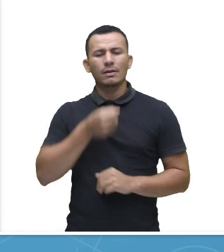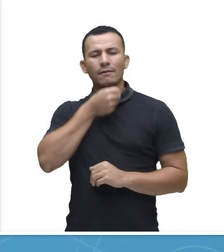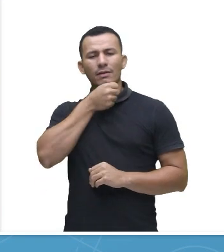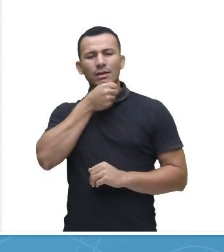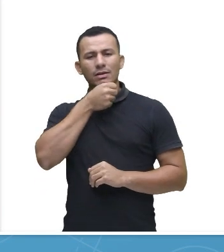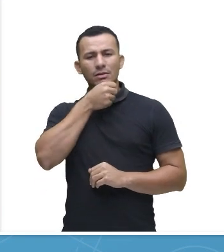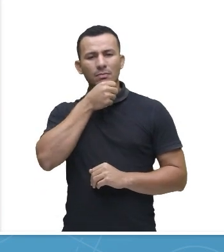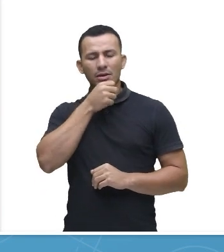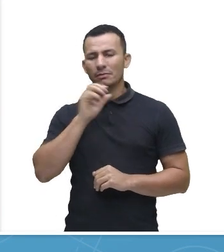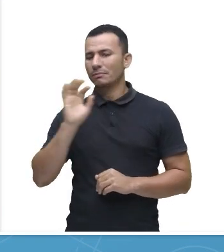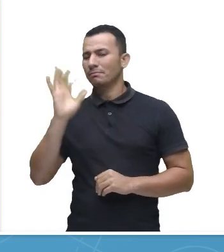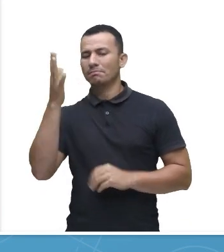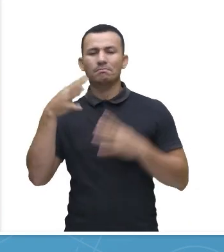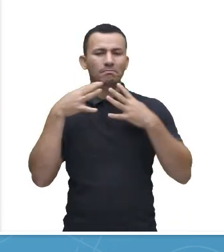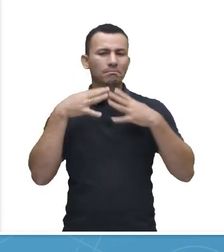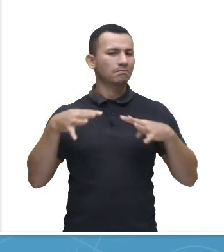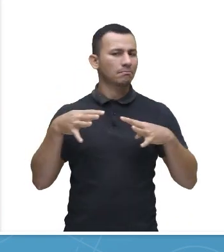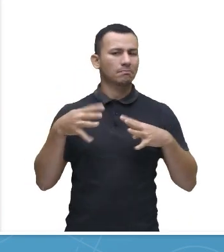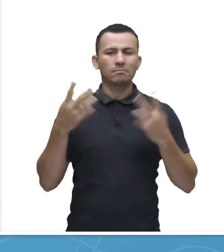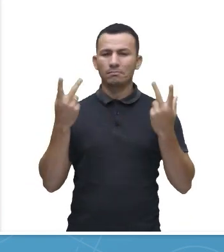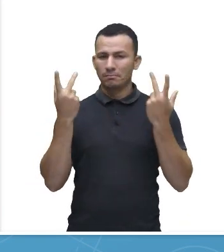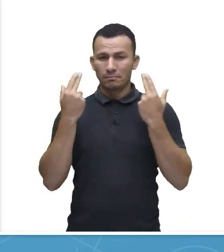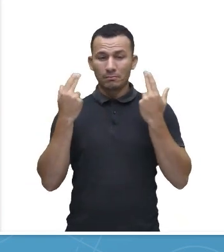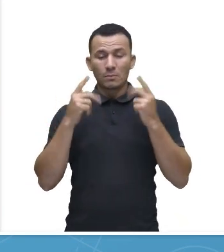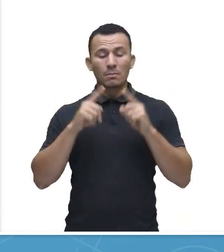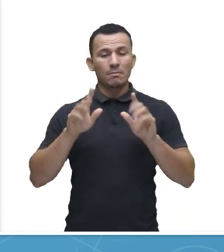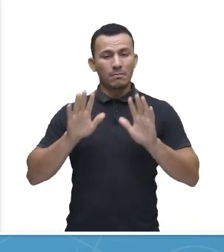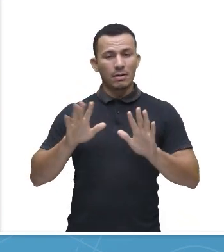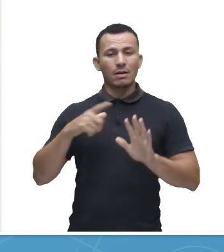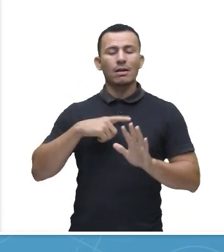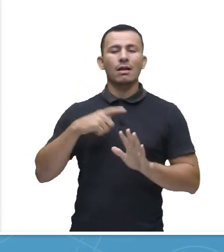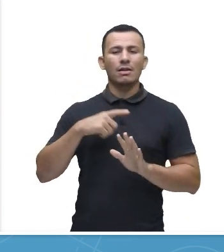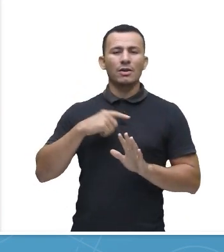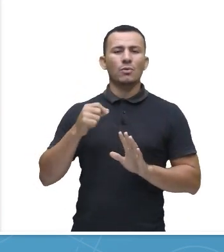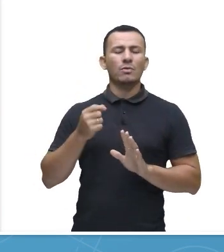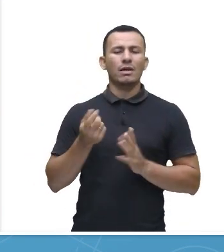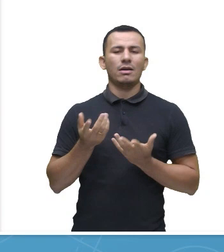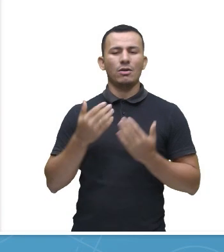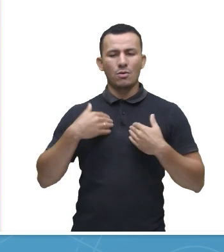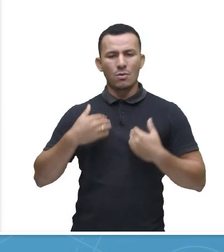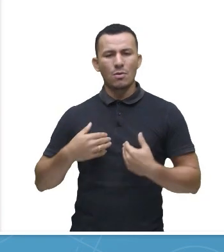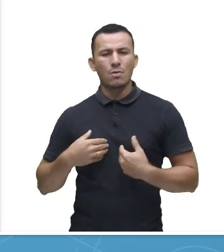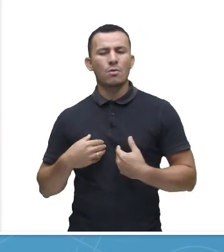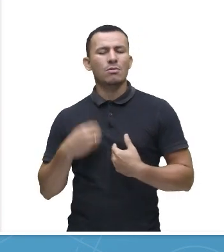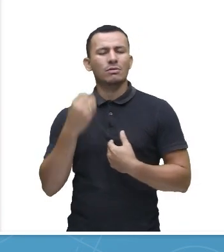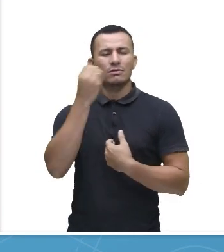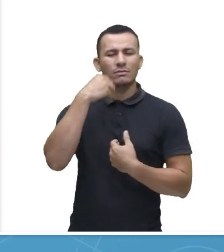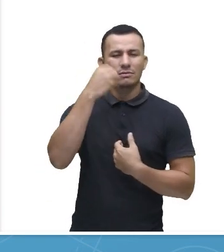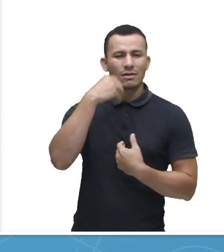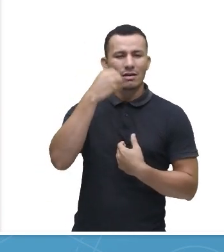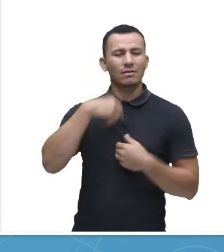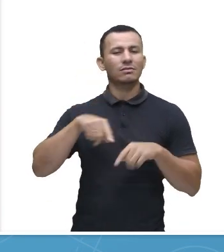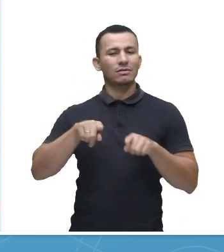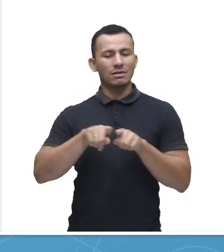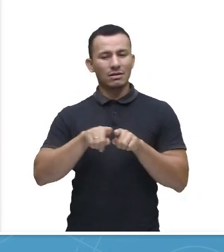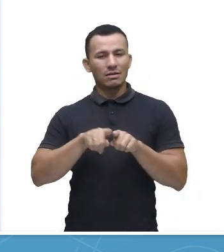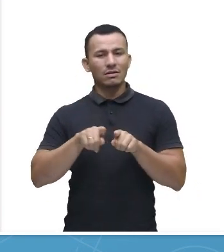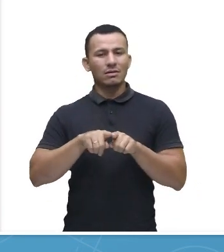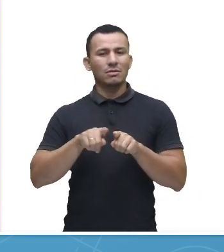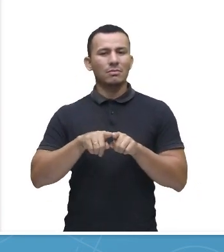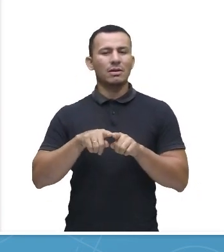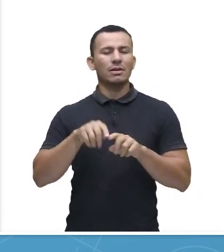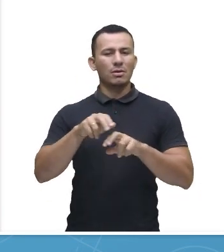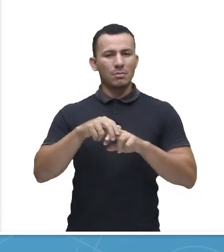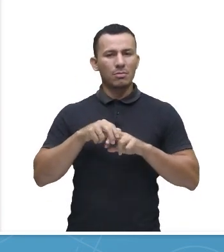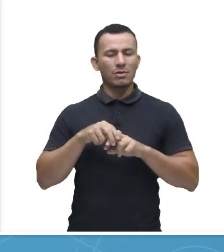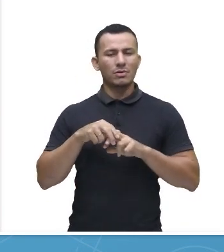Envelhecimento é um fenômeno natural, mas que geralmente apresenta um aumento da fragilidade e vulnerabilidade devido à